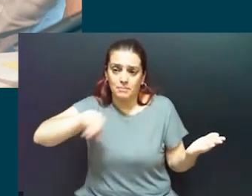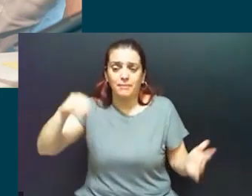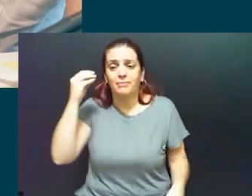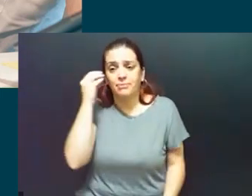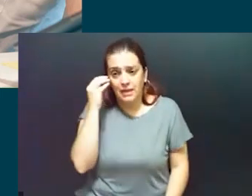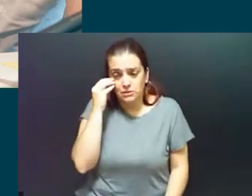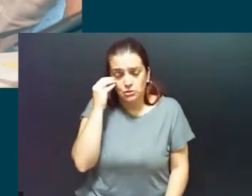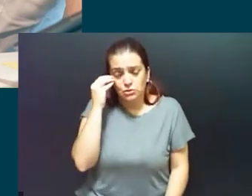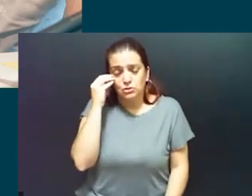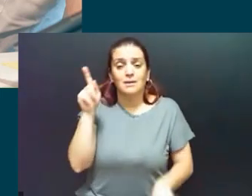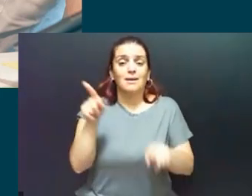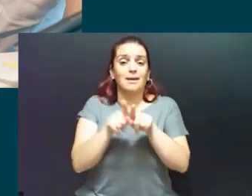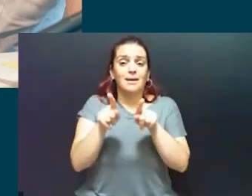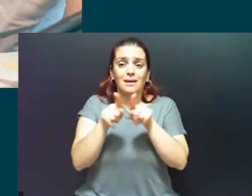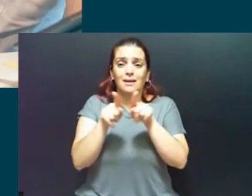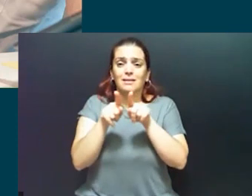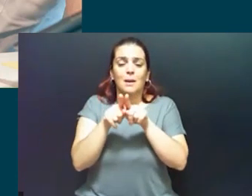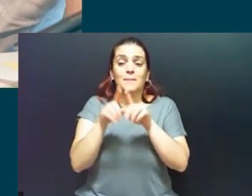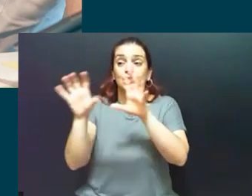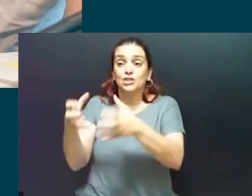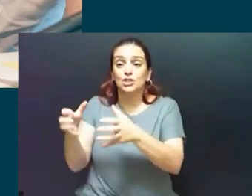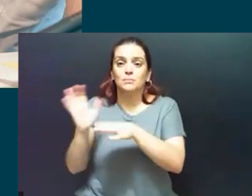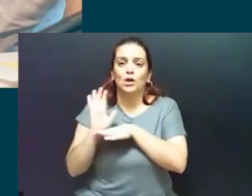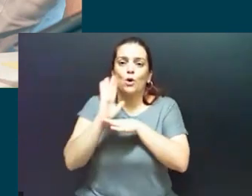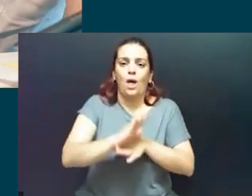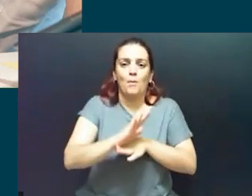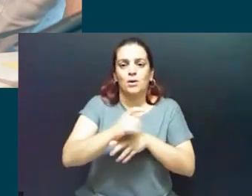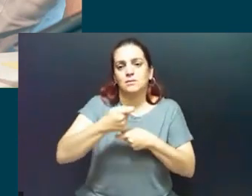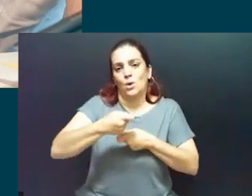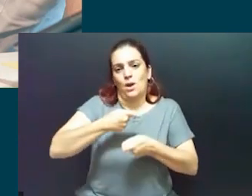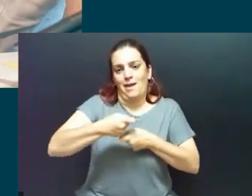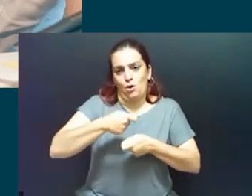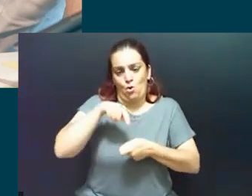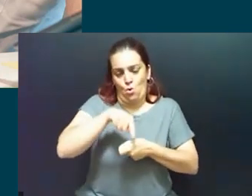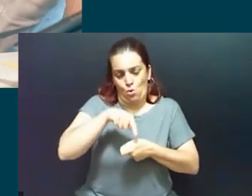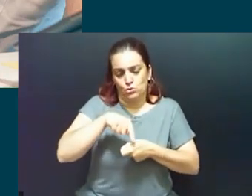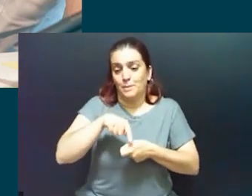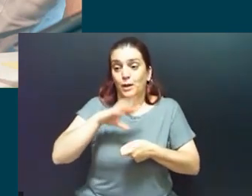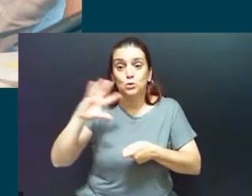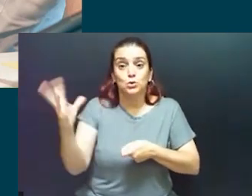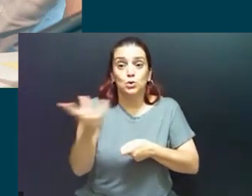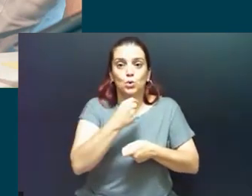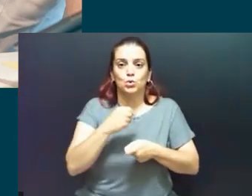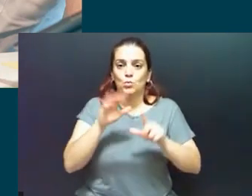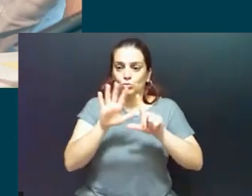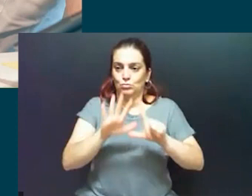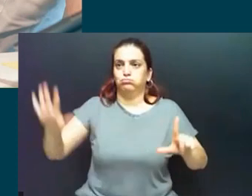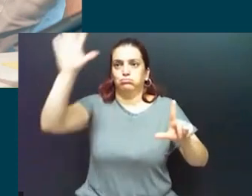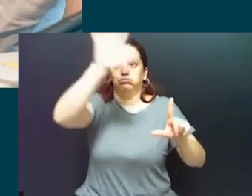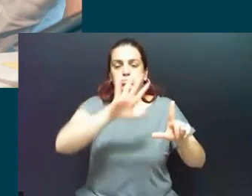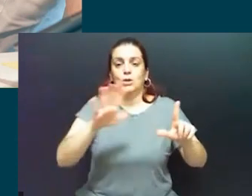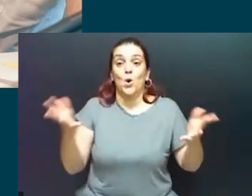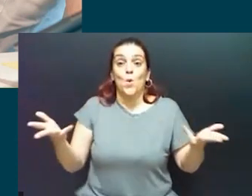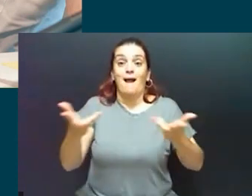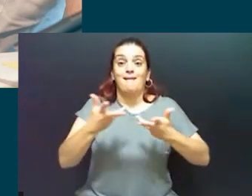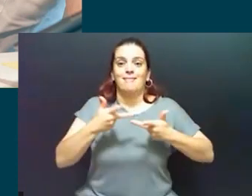uma grande colaboração do time junto com o negócio, para justamente todo mundo estar na mesma página no que quer dizer qualidade para esse produto.